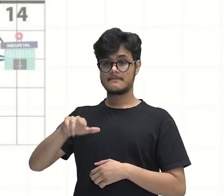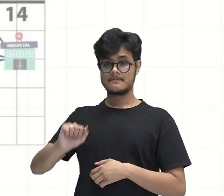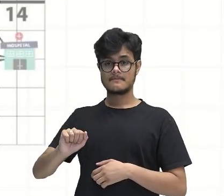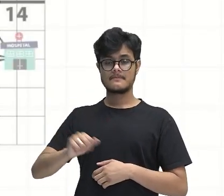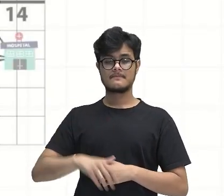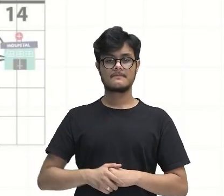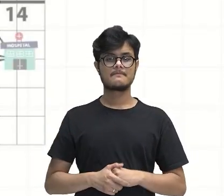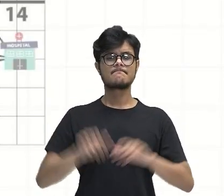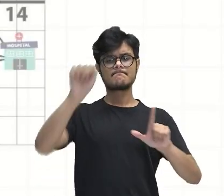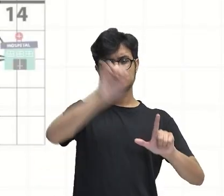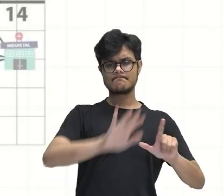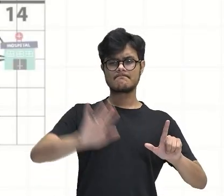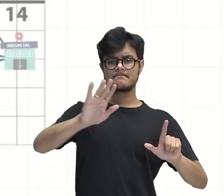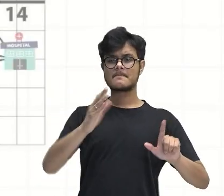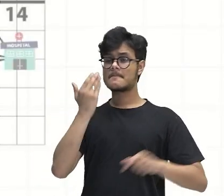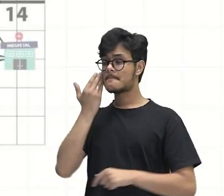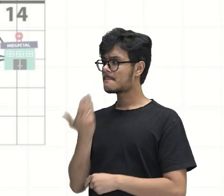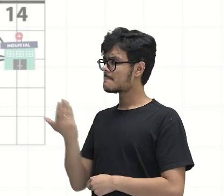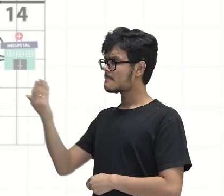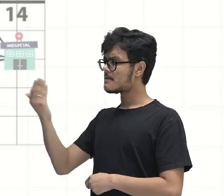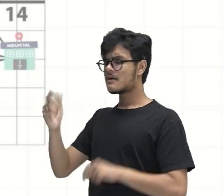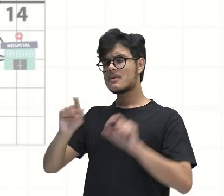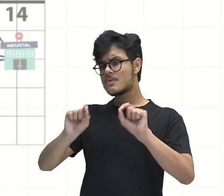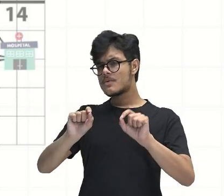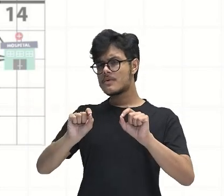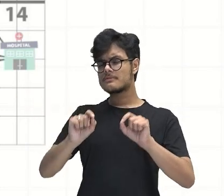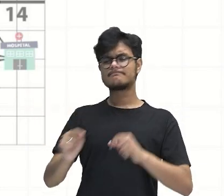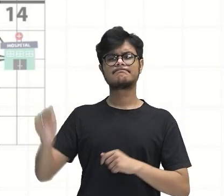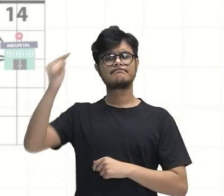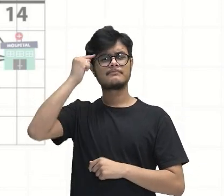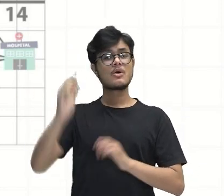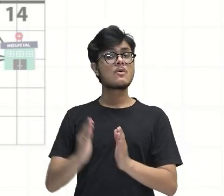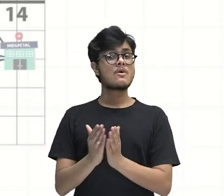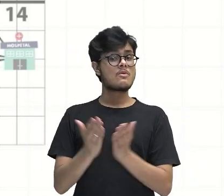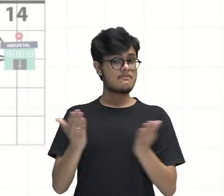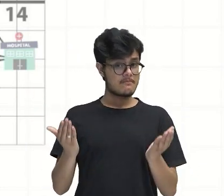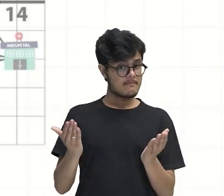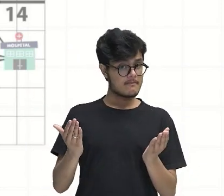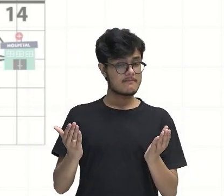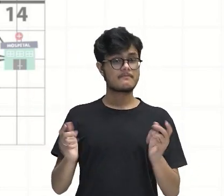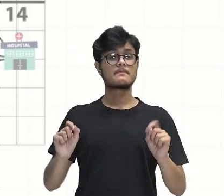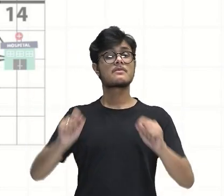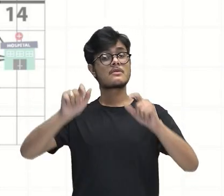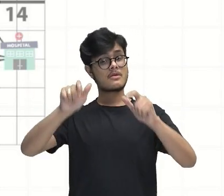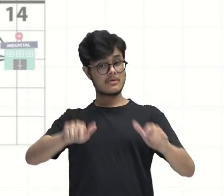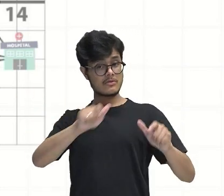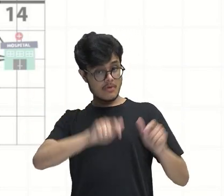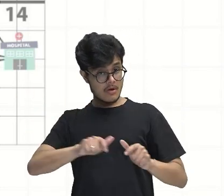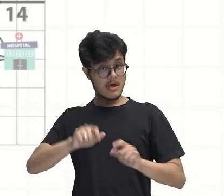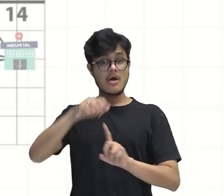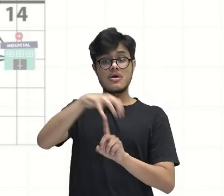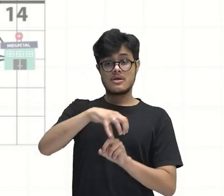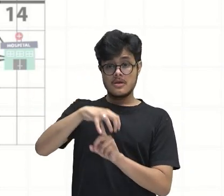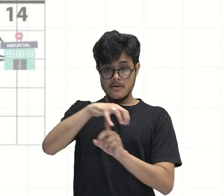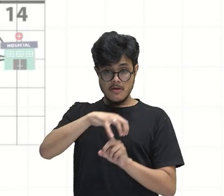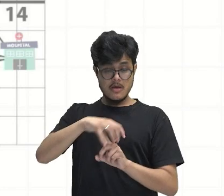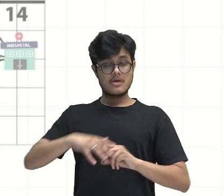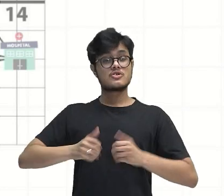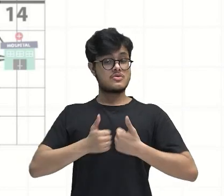Então, ele pede para a gente determinar qual é o ponto, né, a coordenada da parada